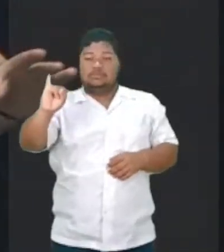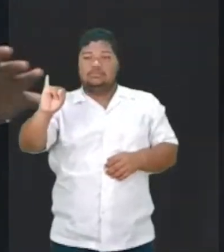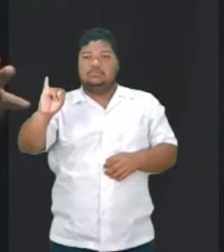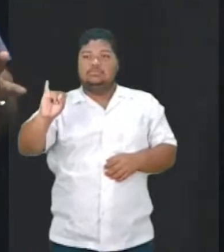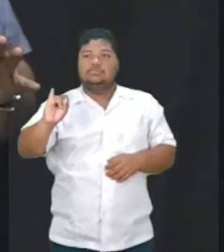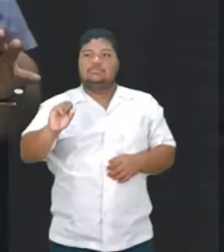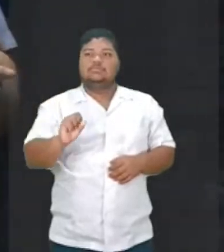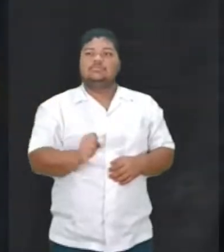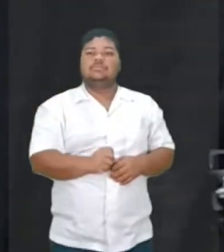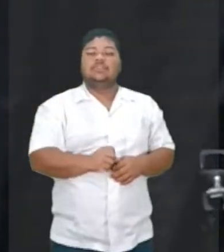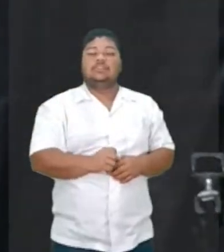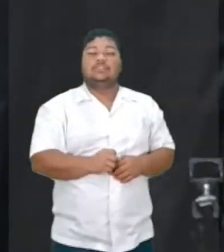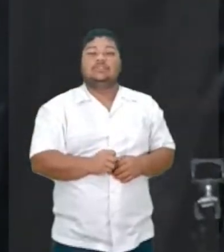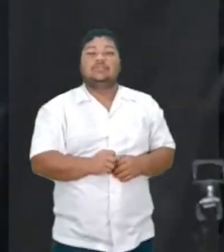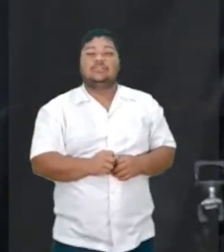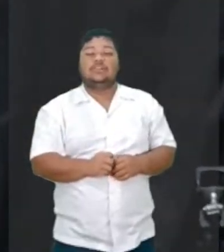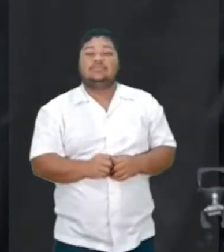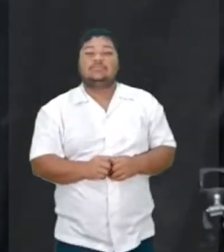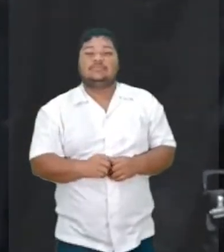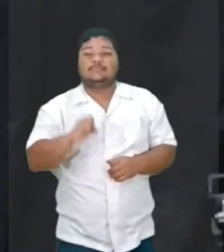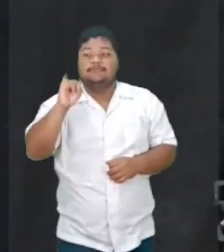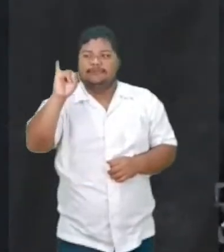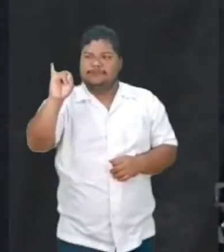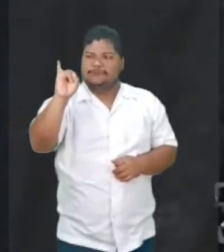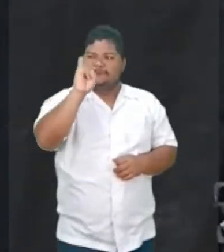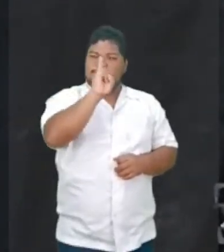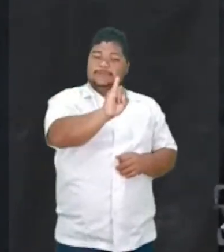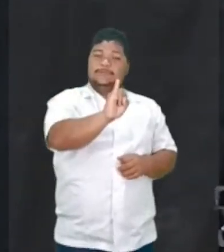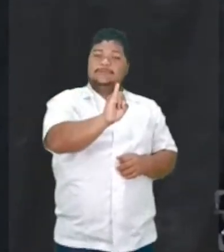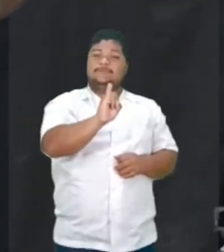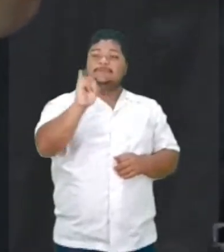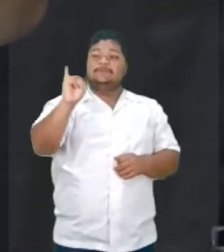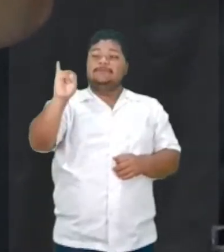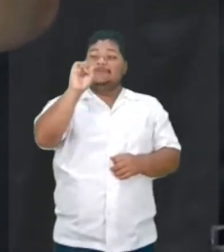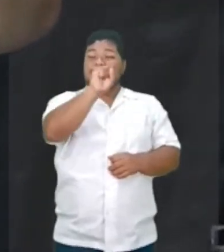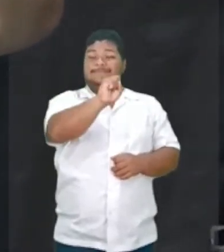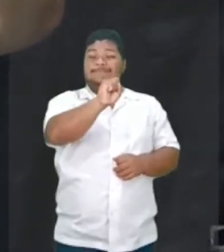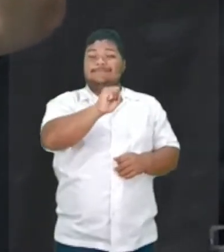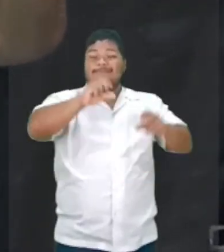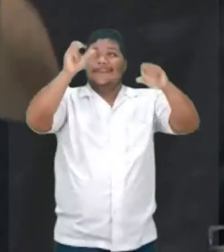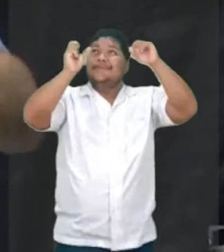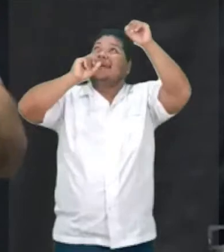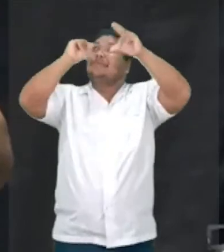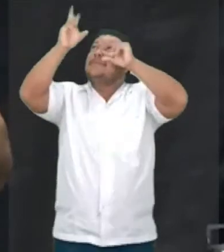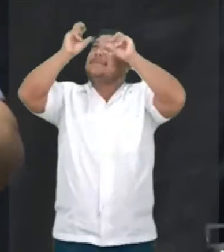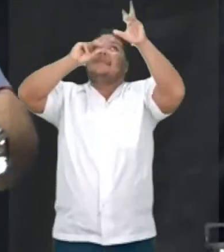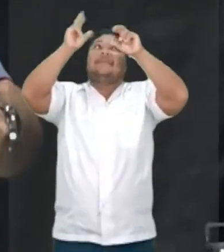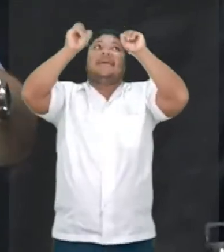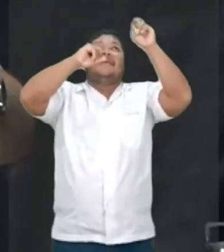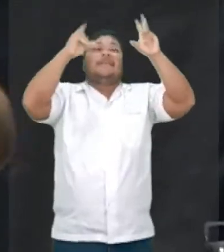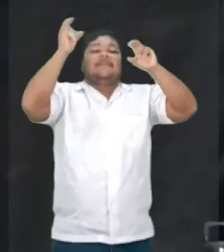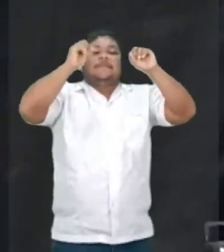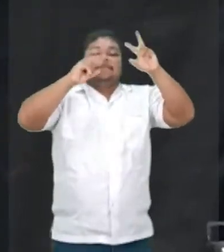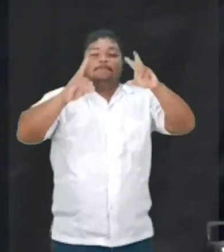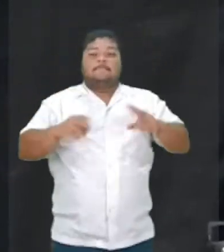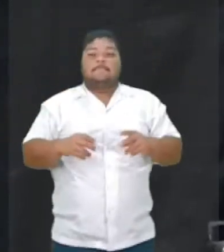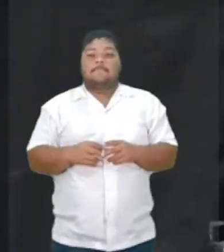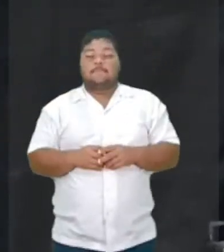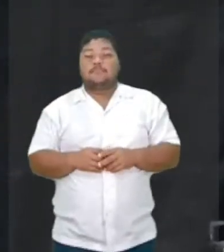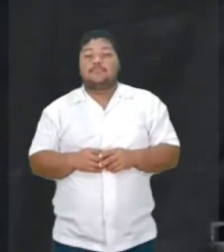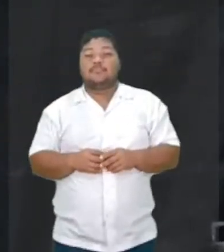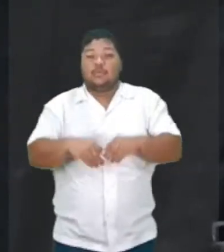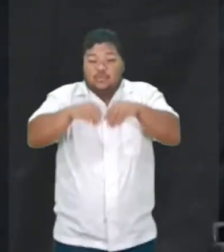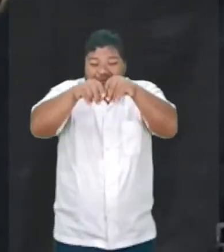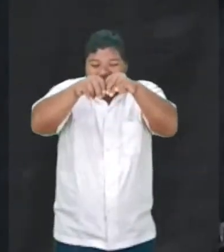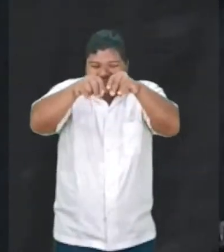Hoje, sabe-se muito bem que há mais estrelas no céu do que há grãos de areia